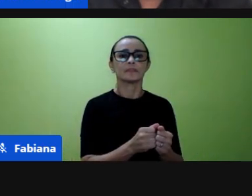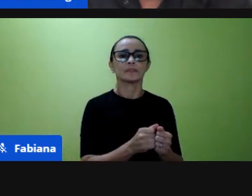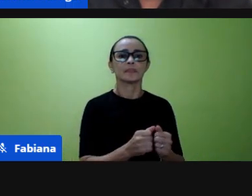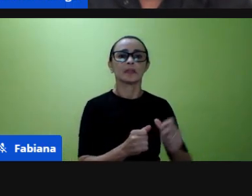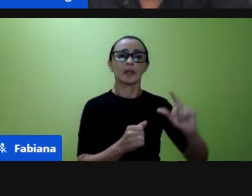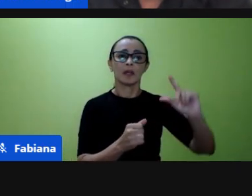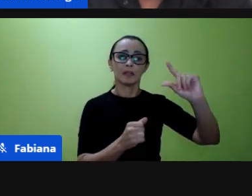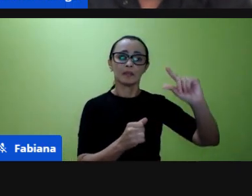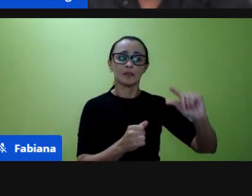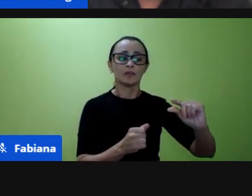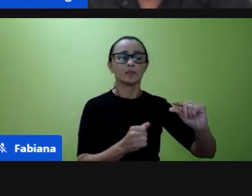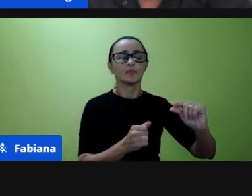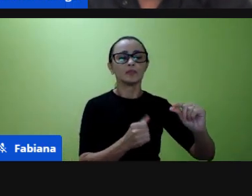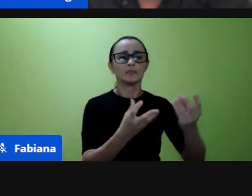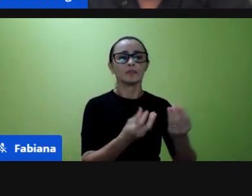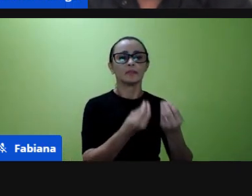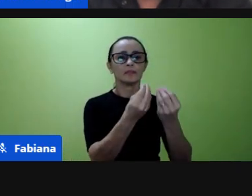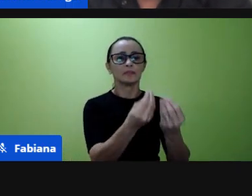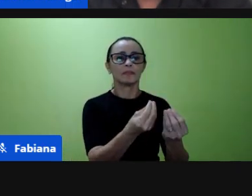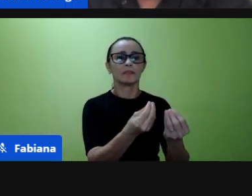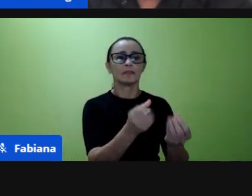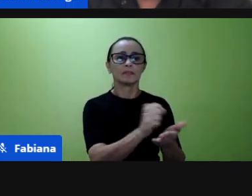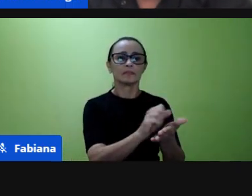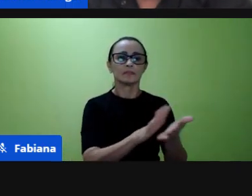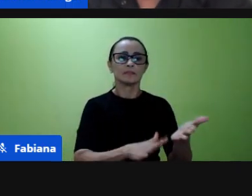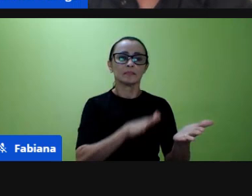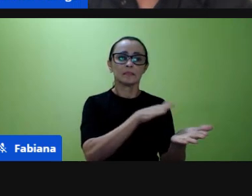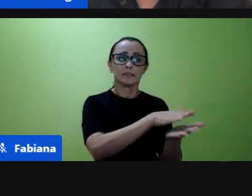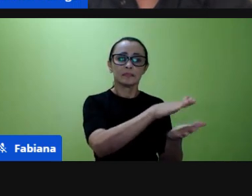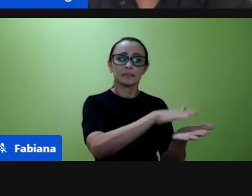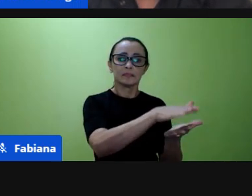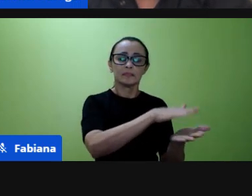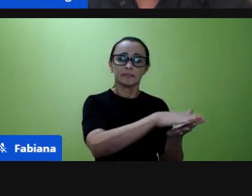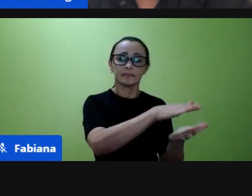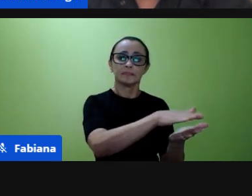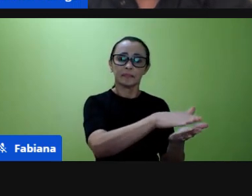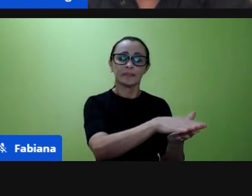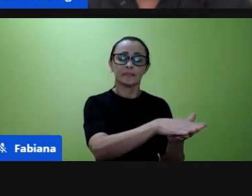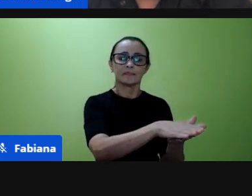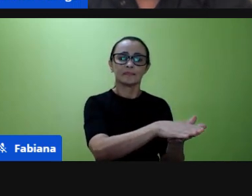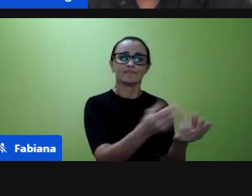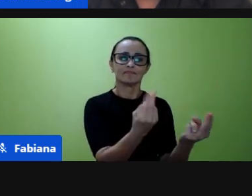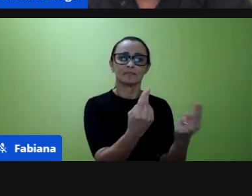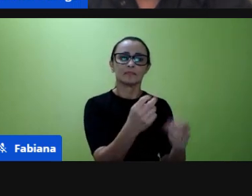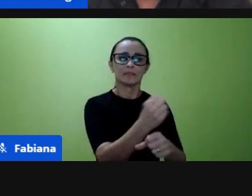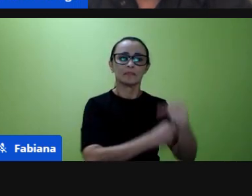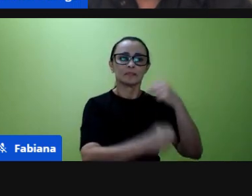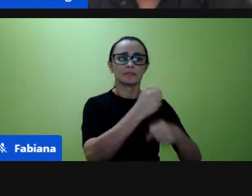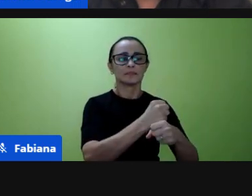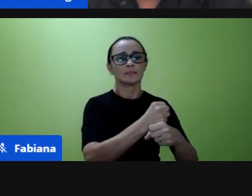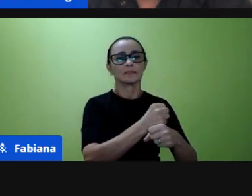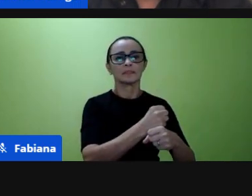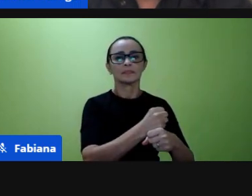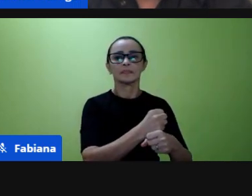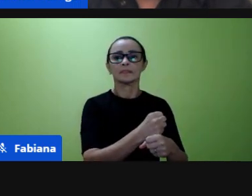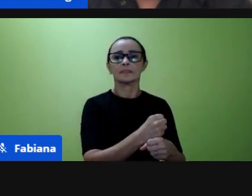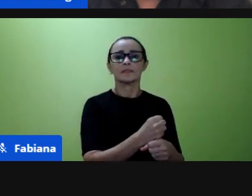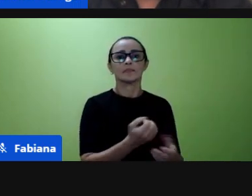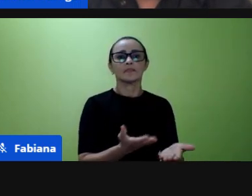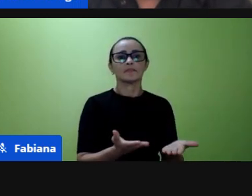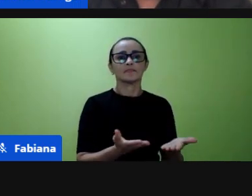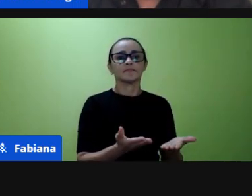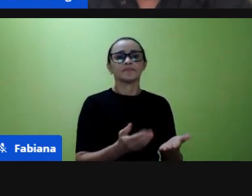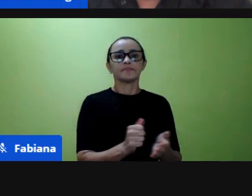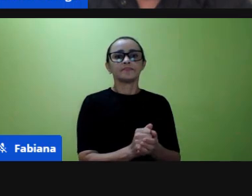atividades impressas na escola, o volume, né? No ano passado nós tínhamos que ir para as escolas, corrigir, num